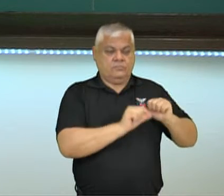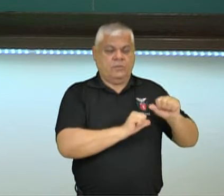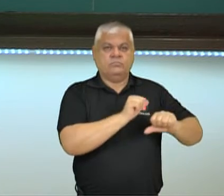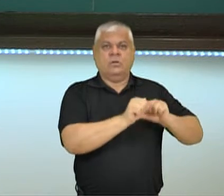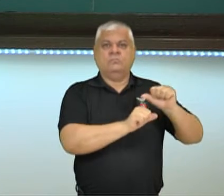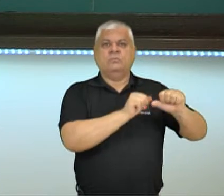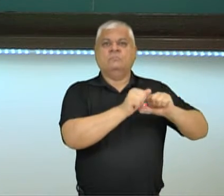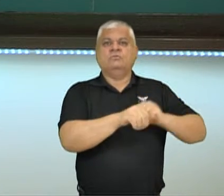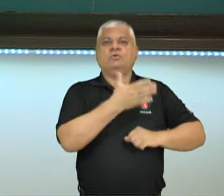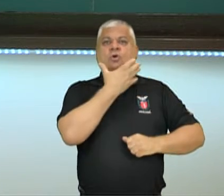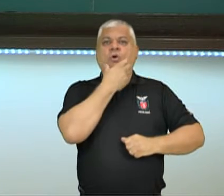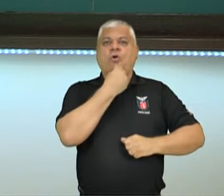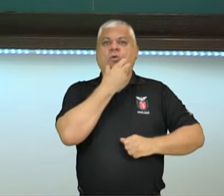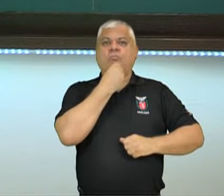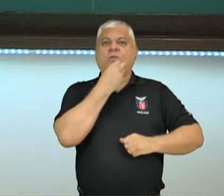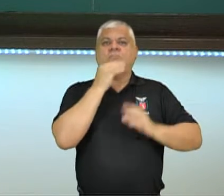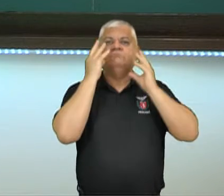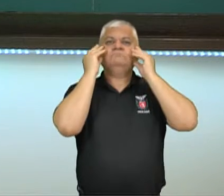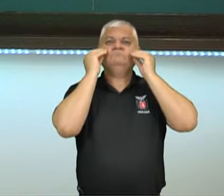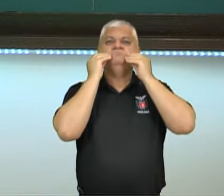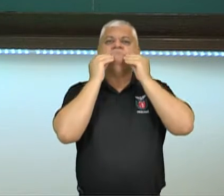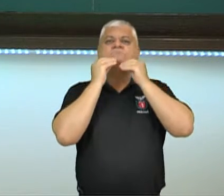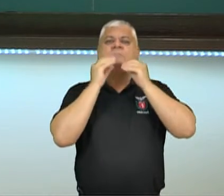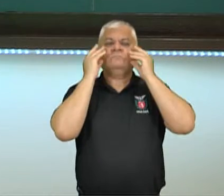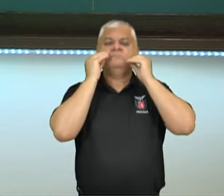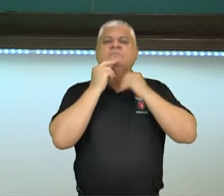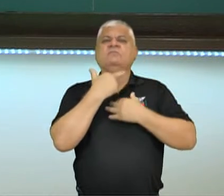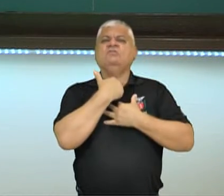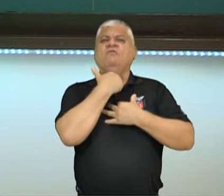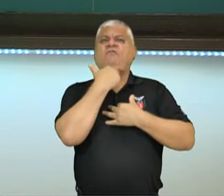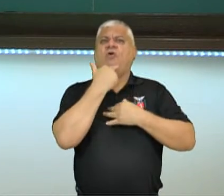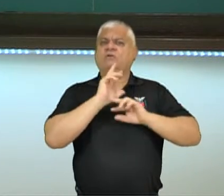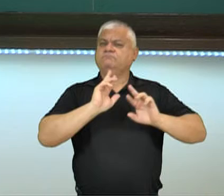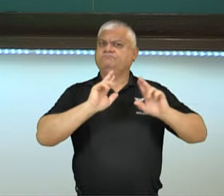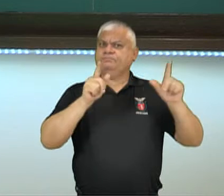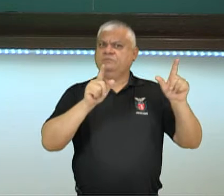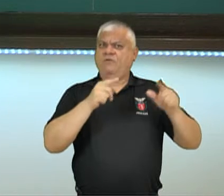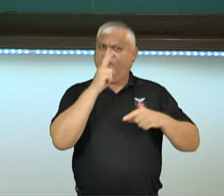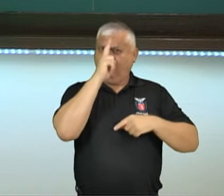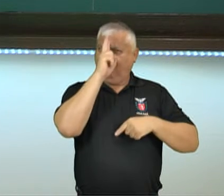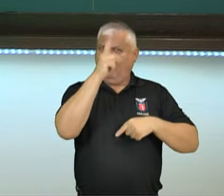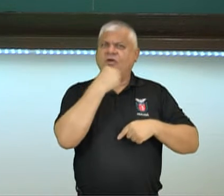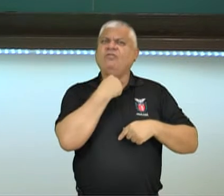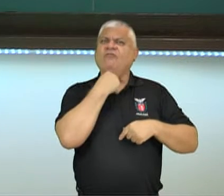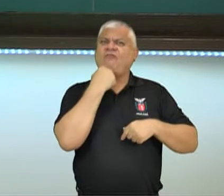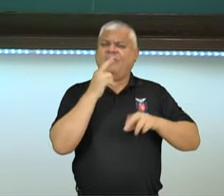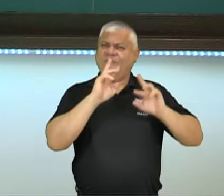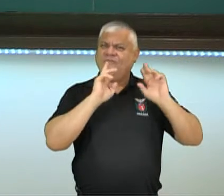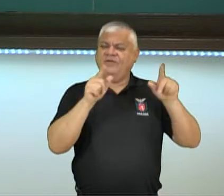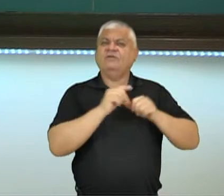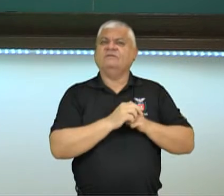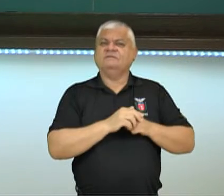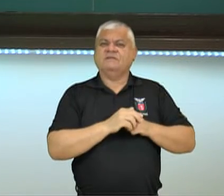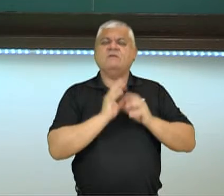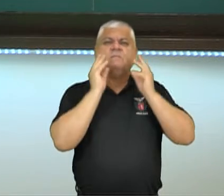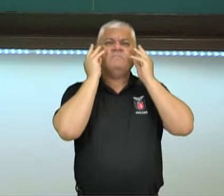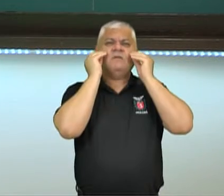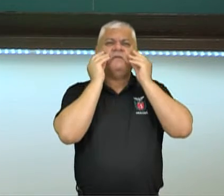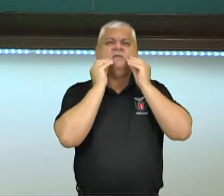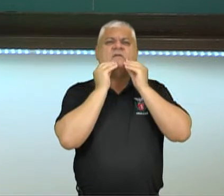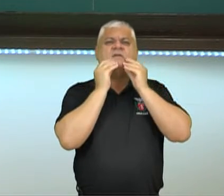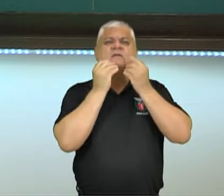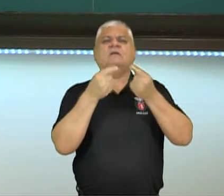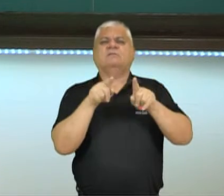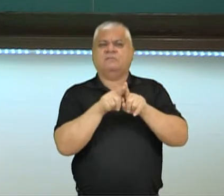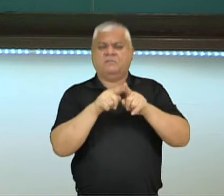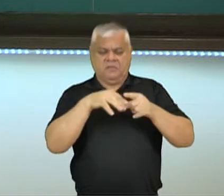ter aparência de menino. Então, a voz vai engrossar, ele vai desenvolver pelos na face,